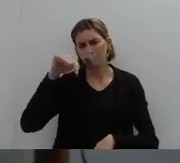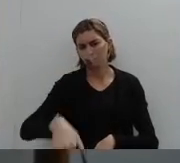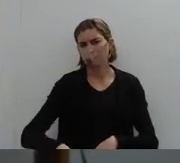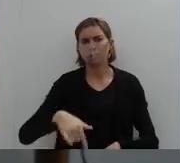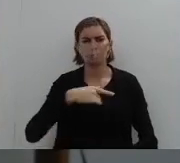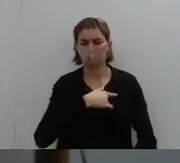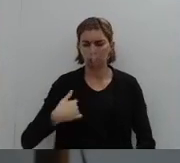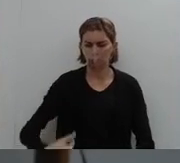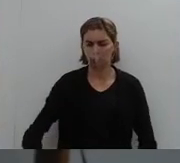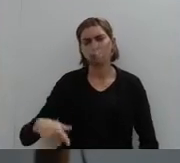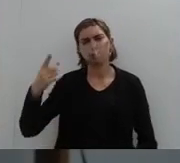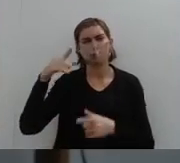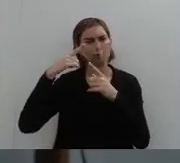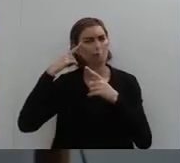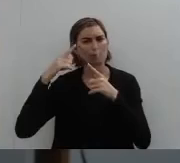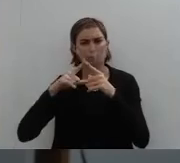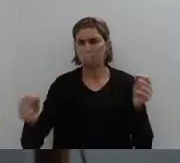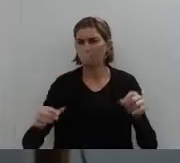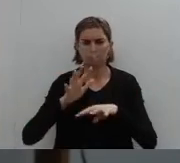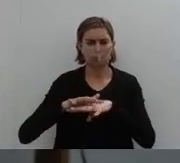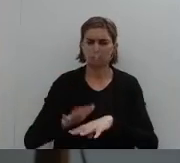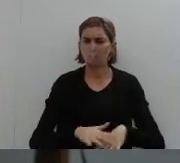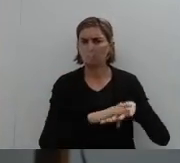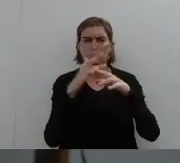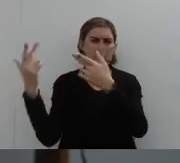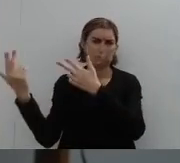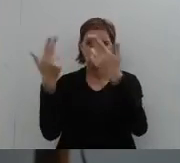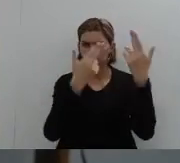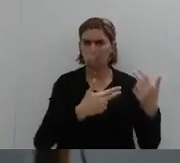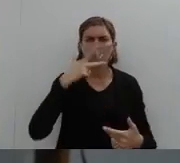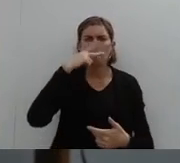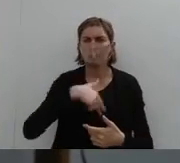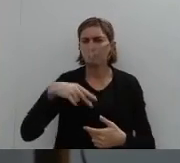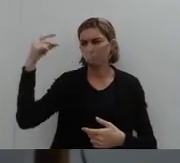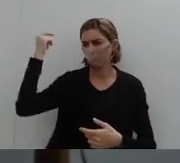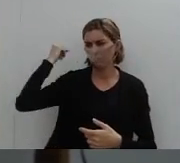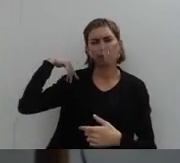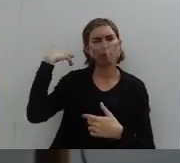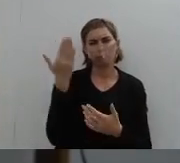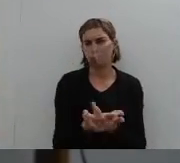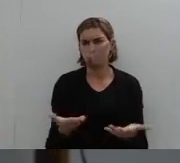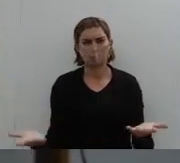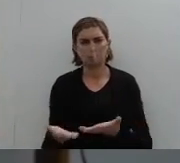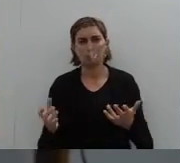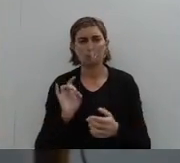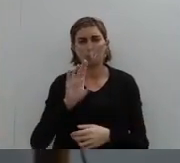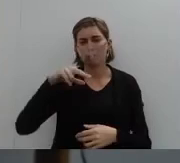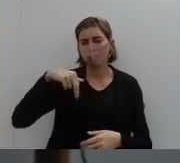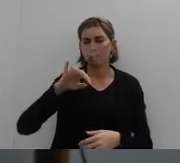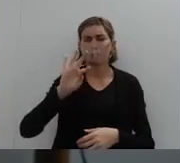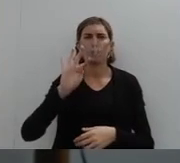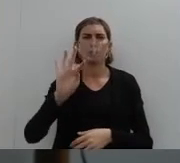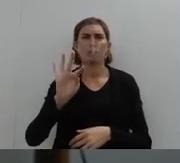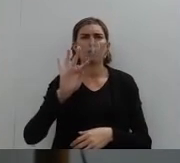China, no Japão, uma operação matemática era teoricamente a mesma na antiguidade e hoje. Só que Nietzsche dizia